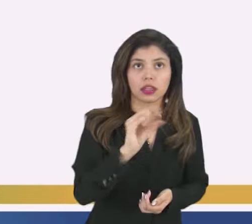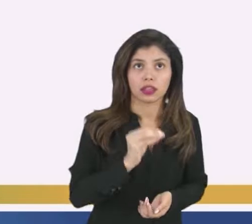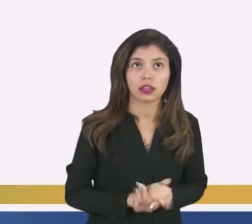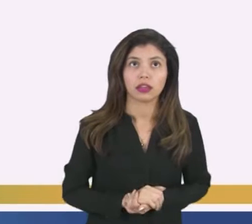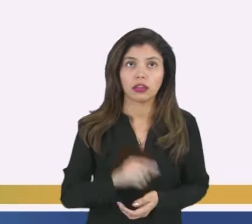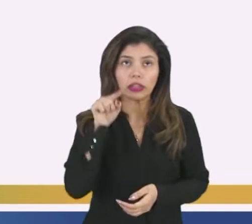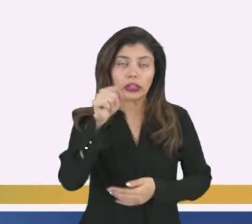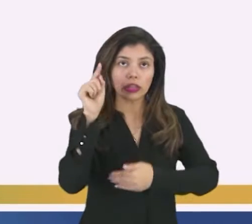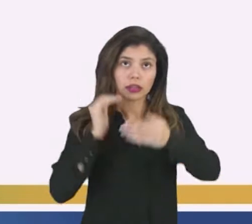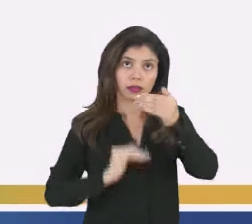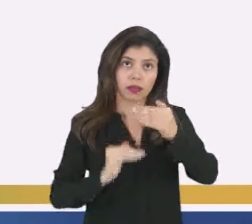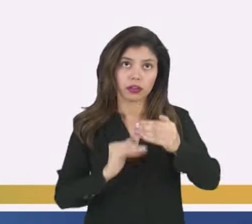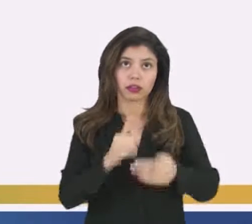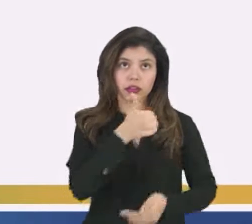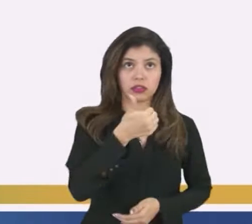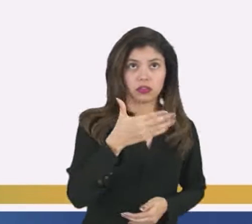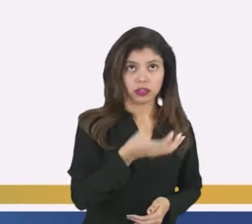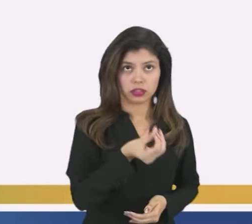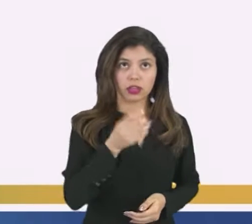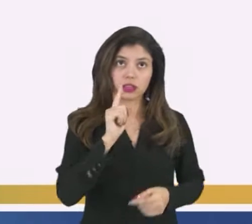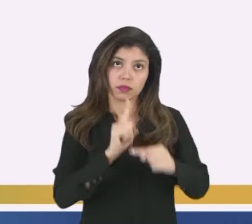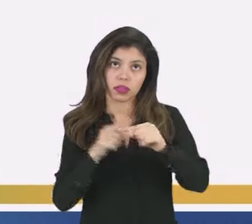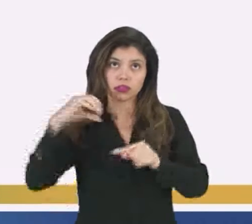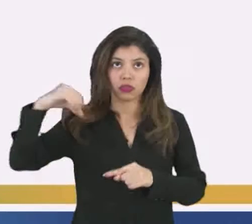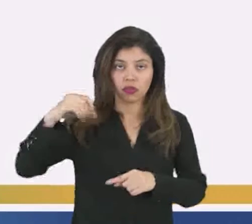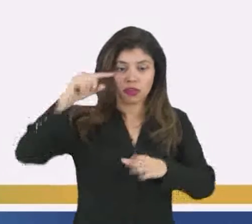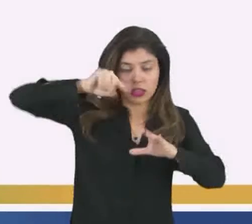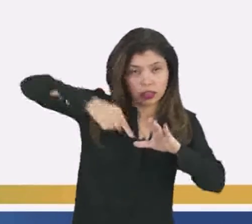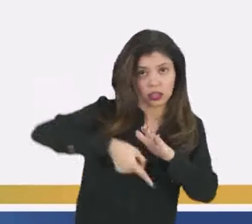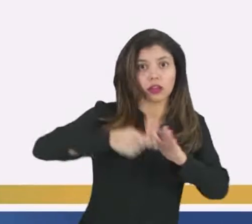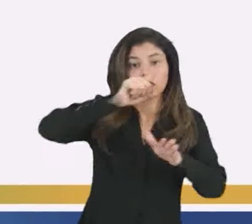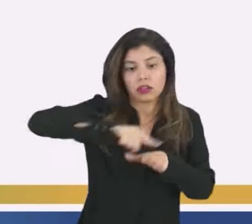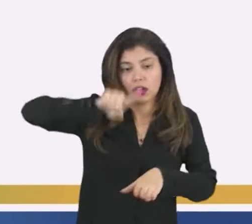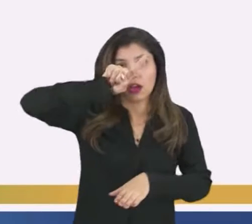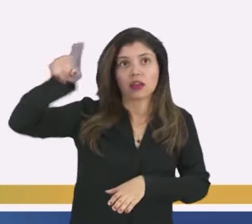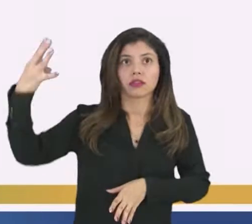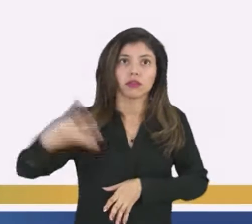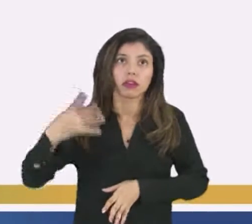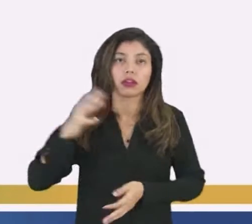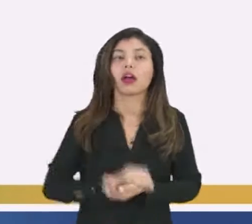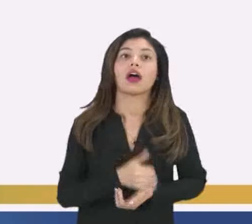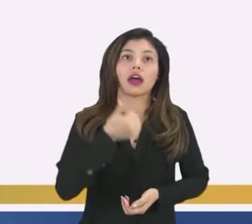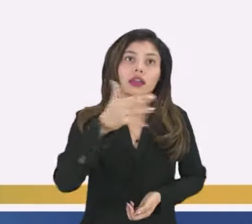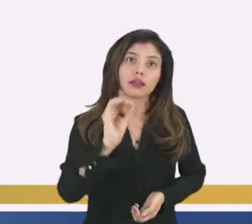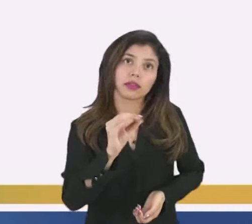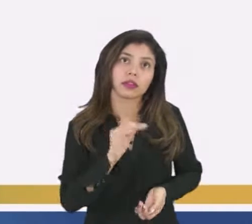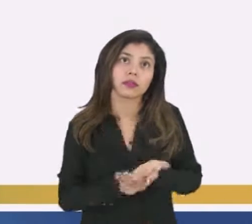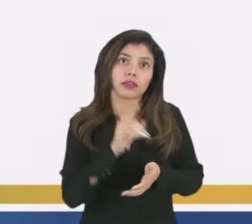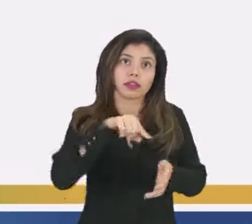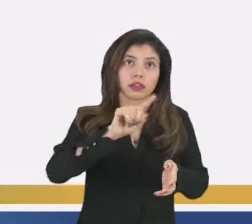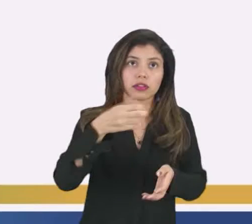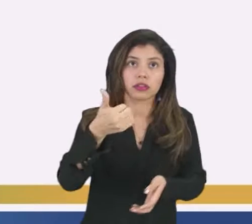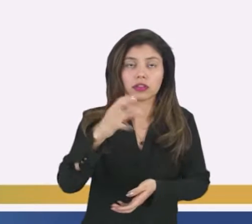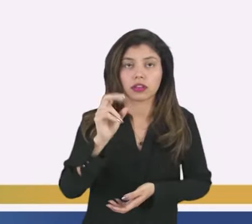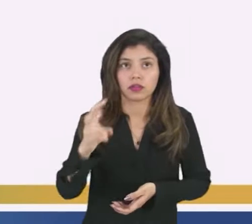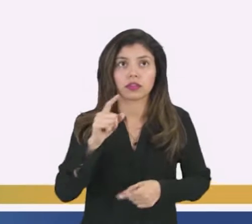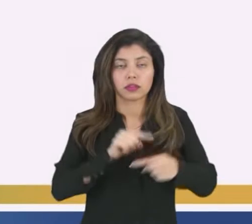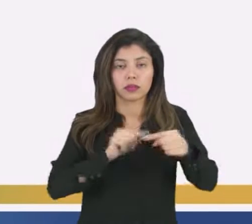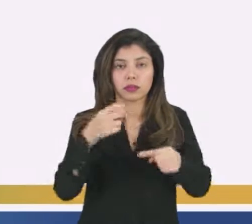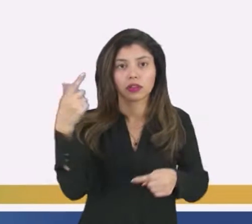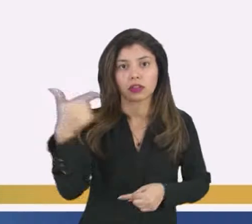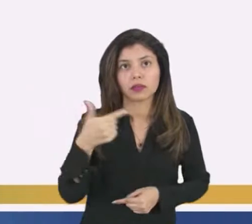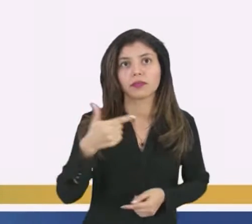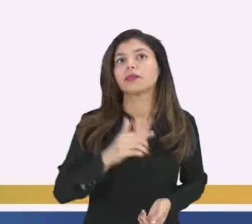10. Aqui embaixo dá 16 mais 9 dentro da raiz quadrada, que é 25. 10 dividido para 5 é 2.